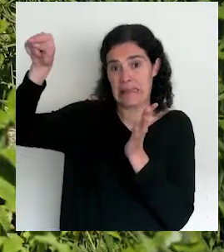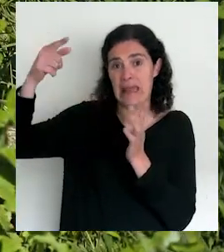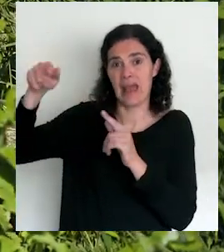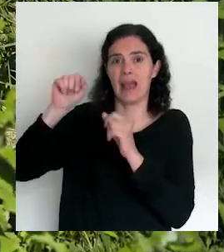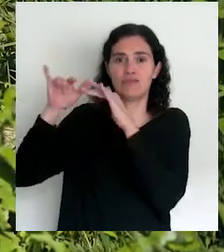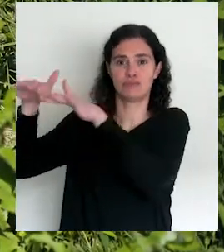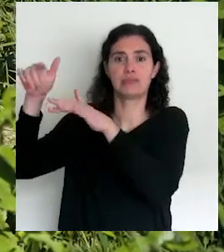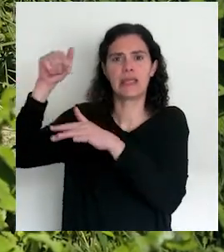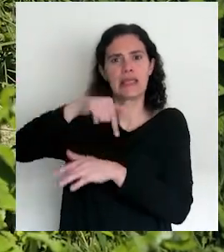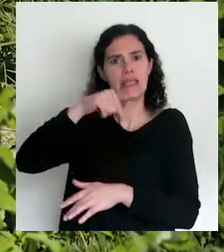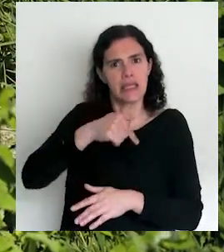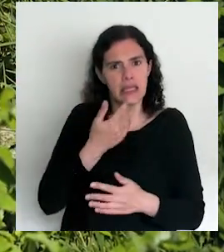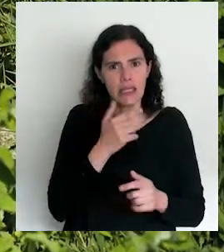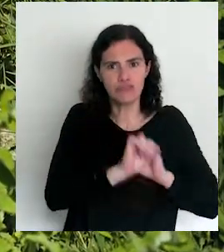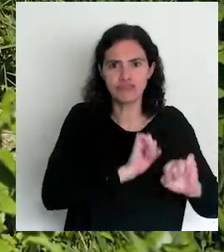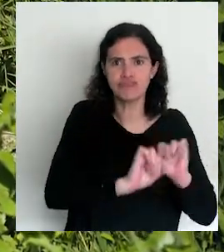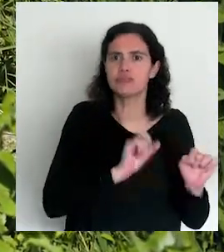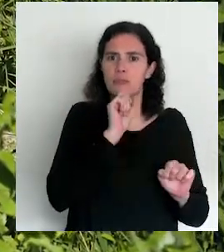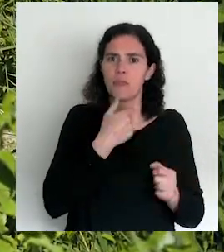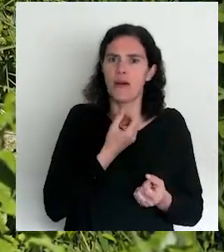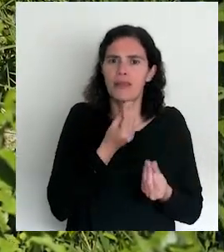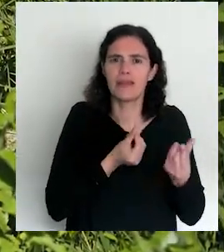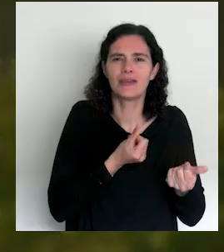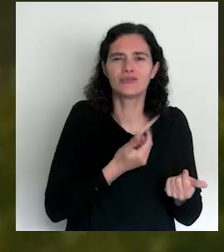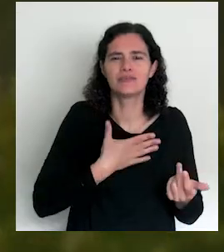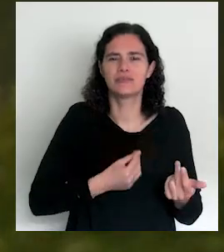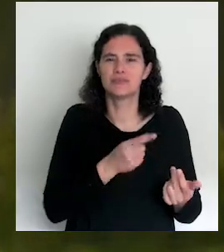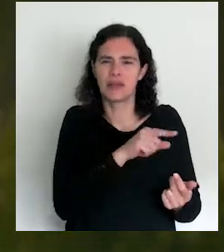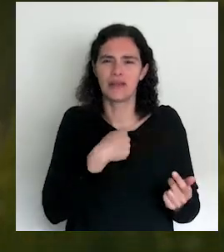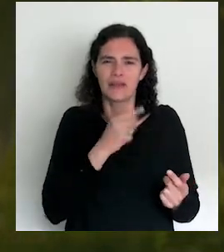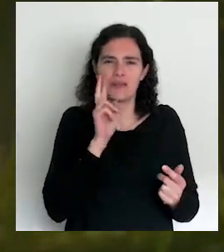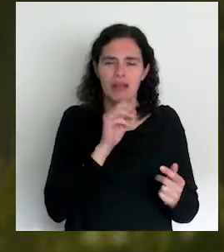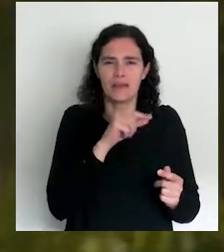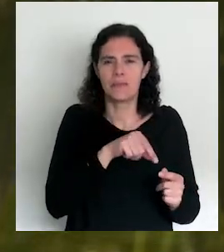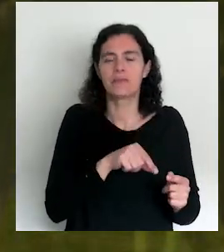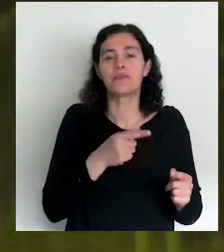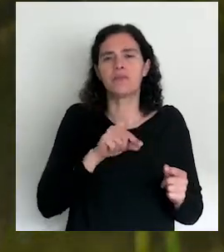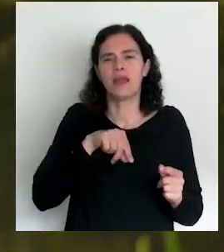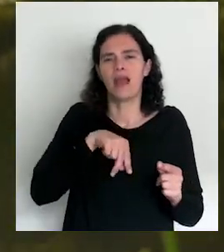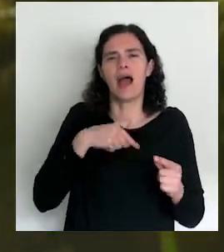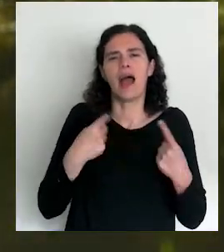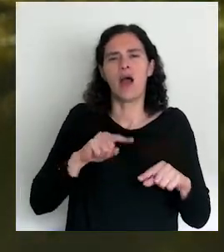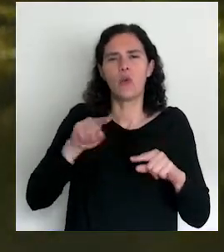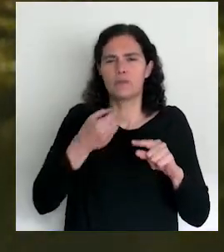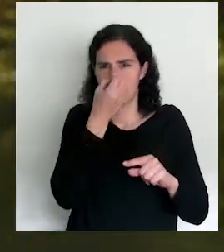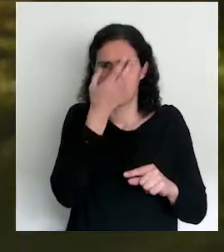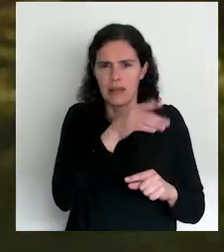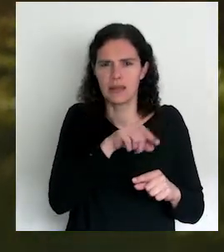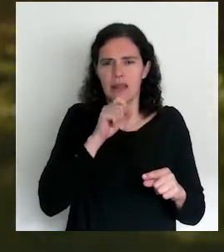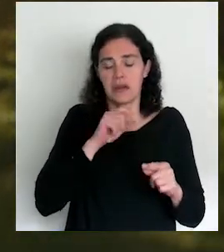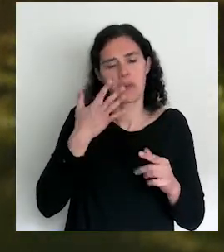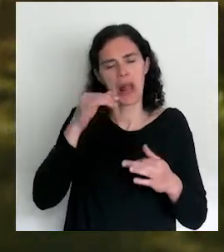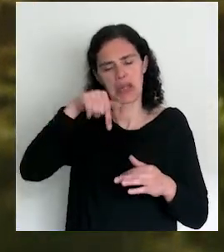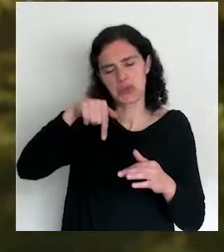invasora, mas cá é nativa e podemos e devemos apreciá-la e valorizá-la mesmo no paisagismo. Temos o bunho, que é uma planta que,